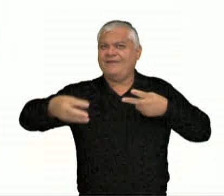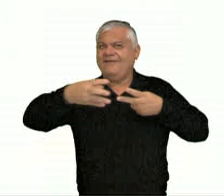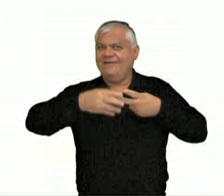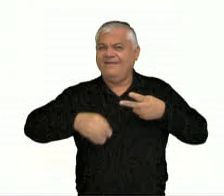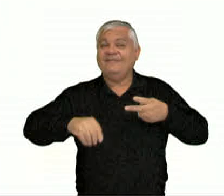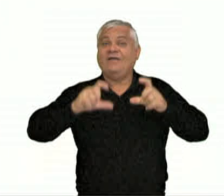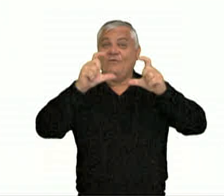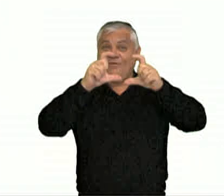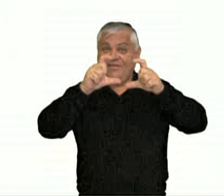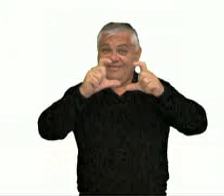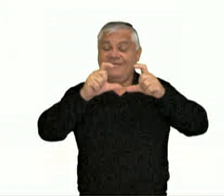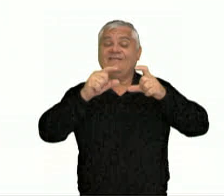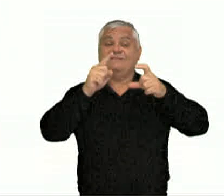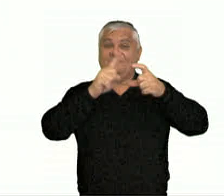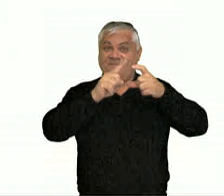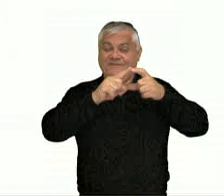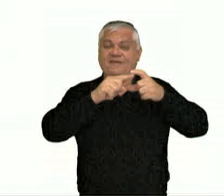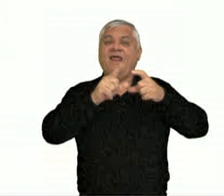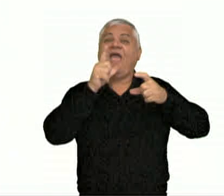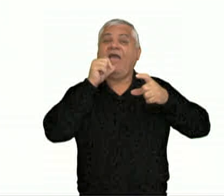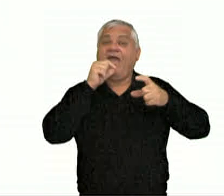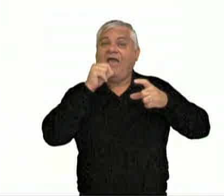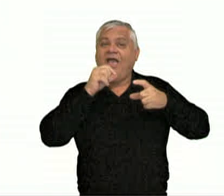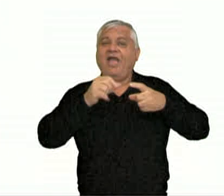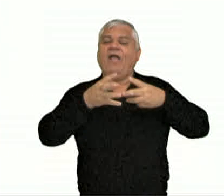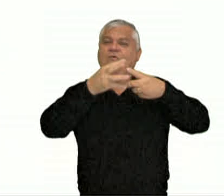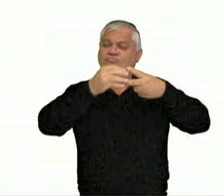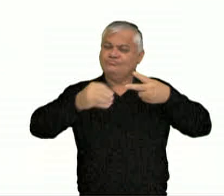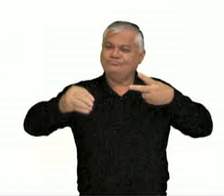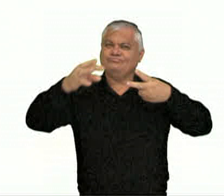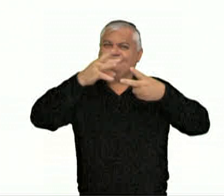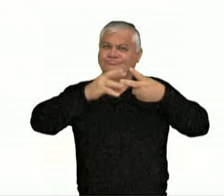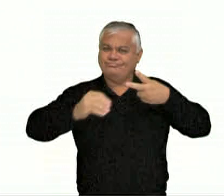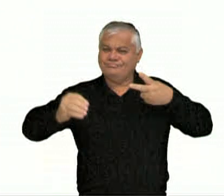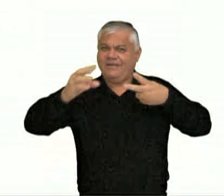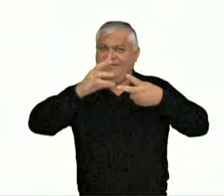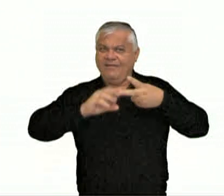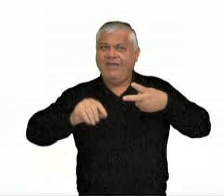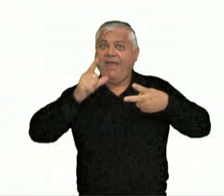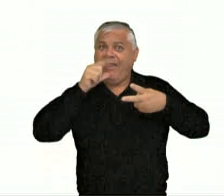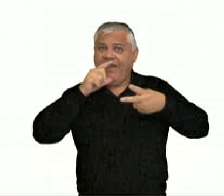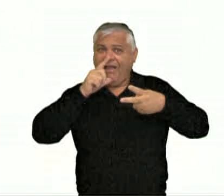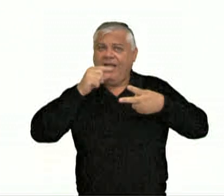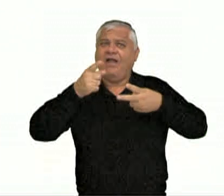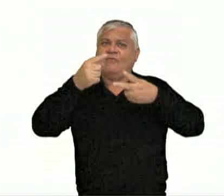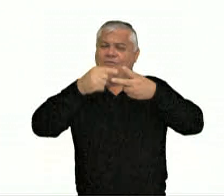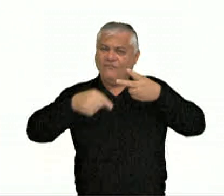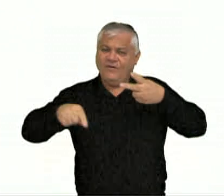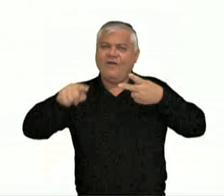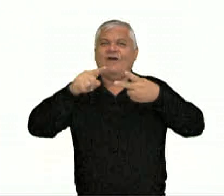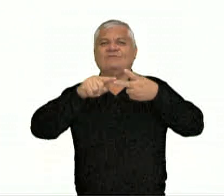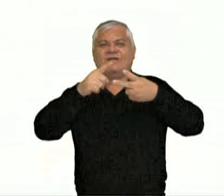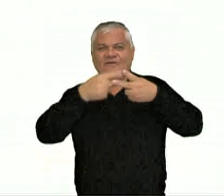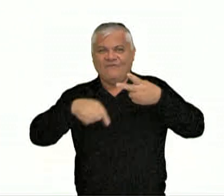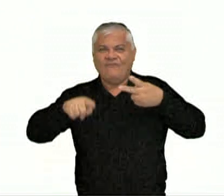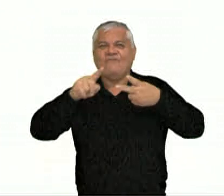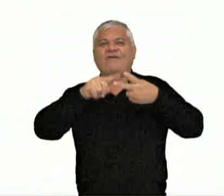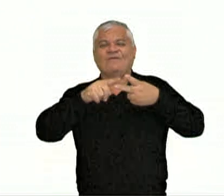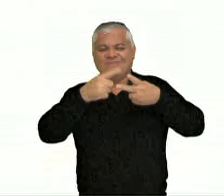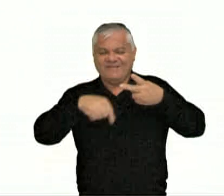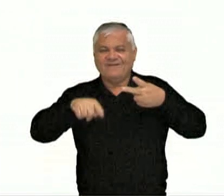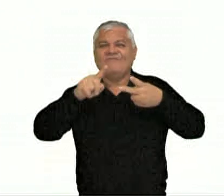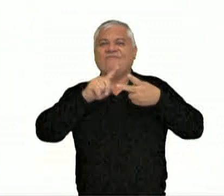rins, o excesso da água, né, a quantidade que está em excesso de água, vai para os